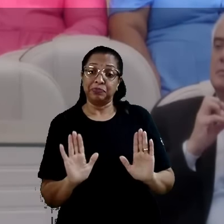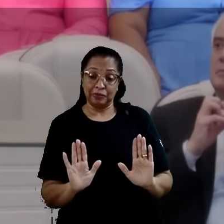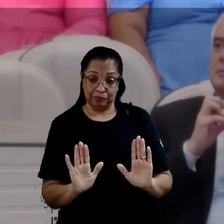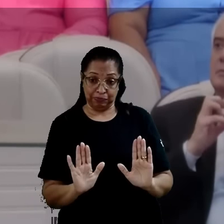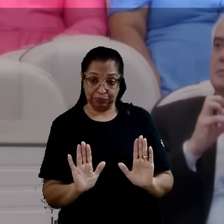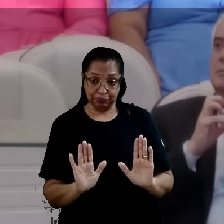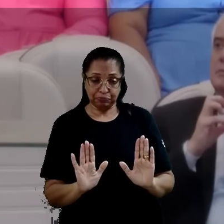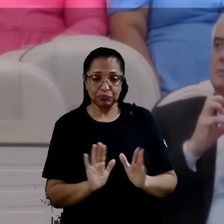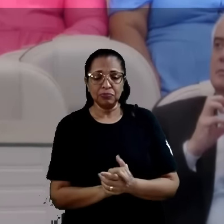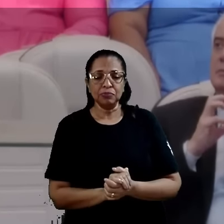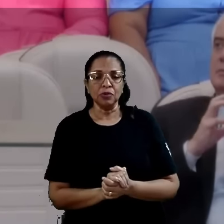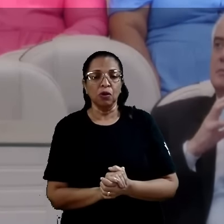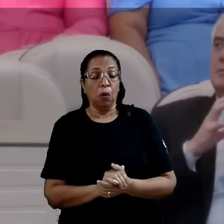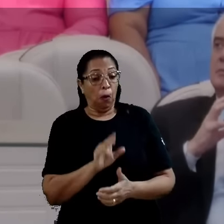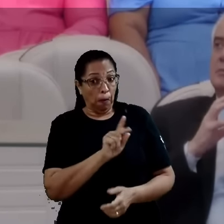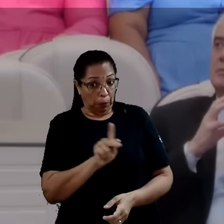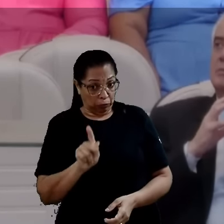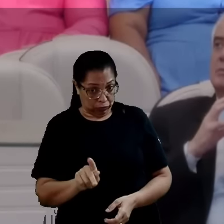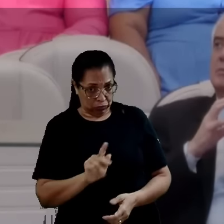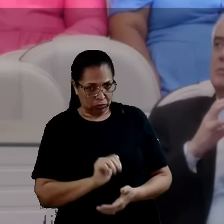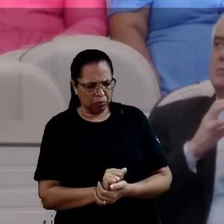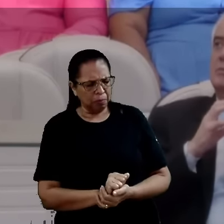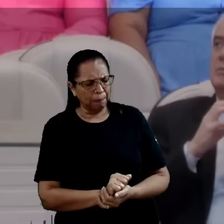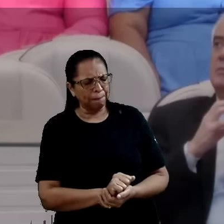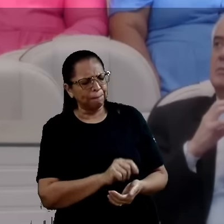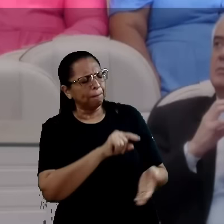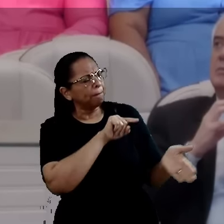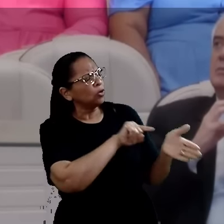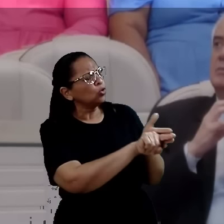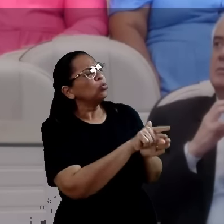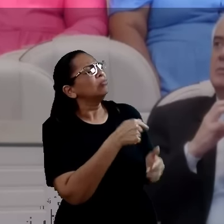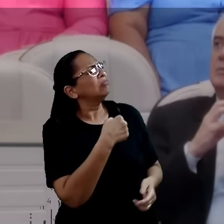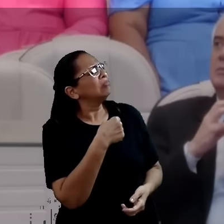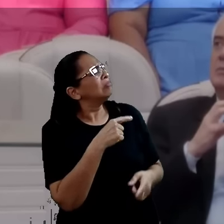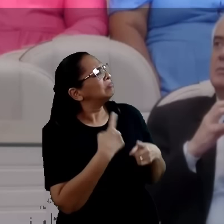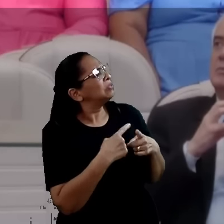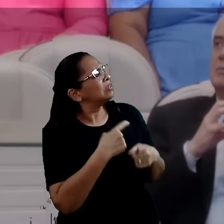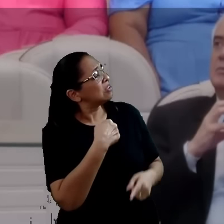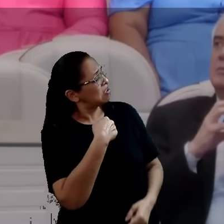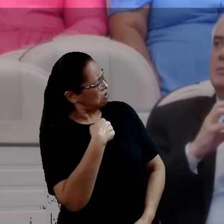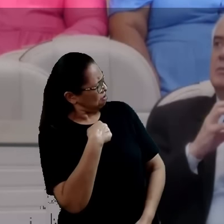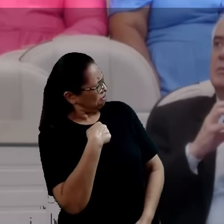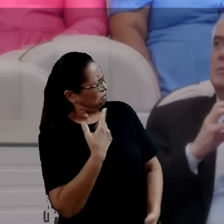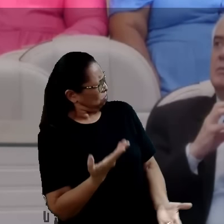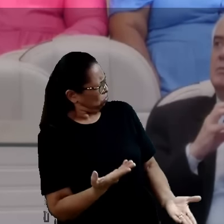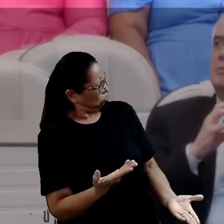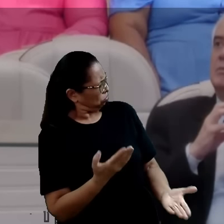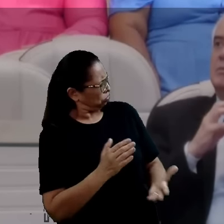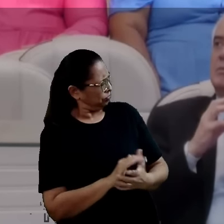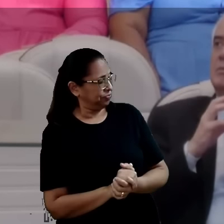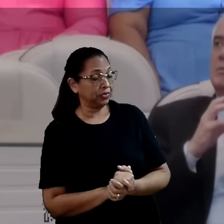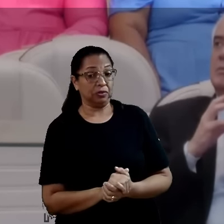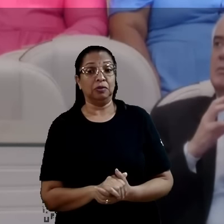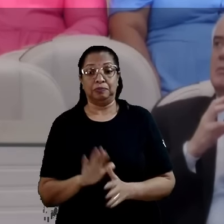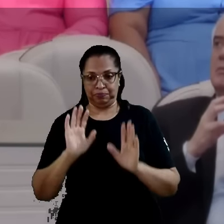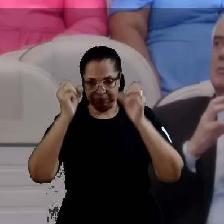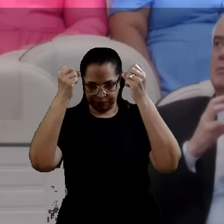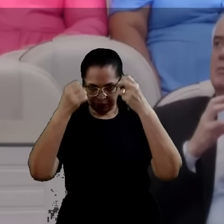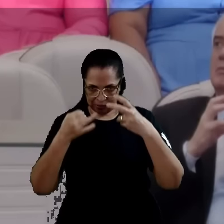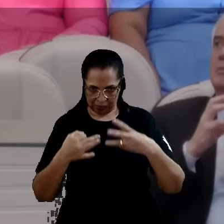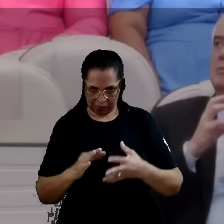contratar ele disse eu fui judeu e todo judeu prepara o filho